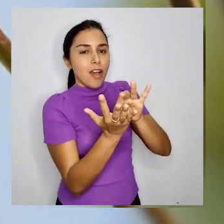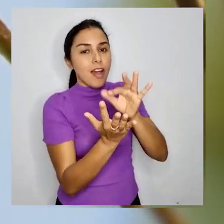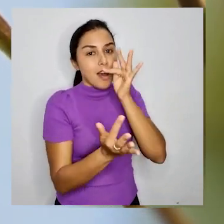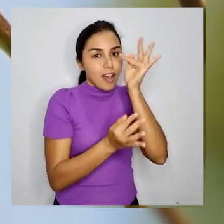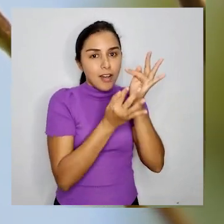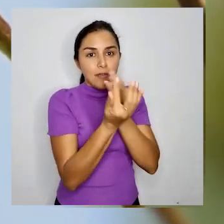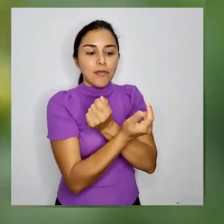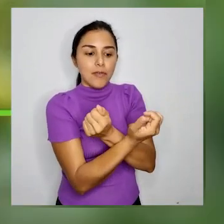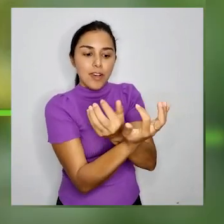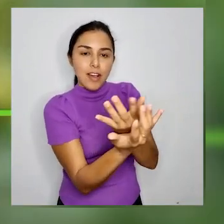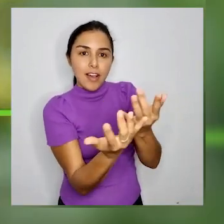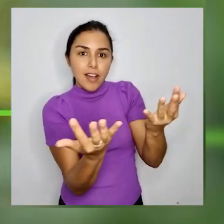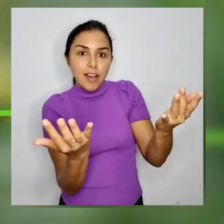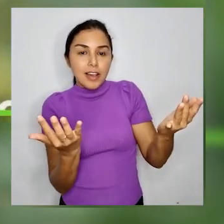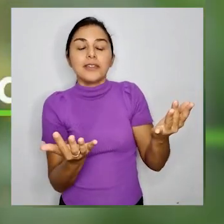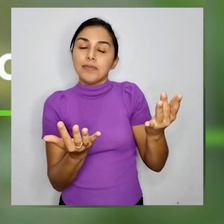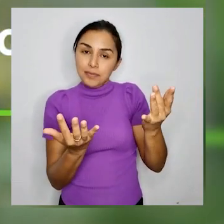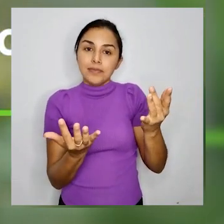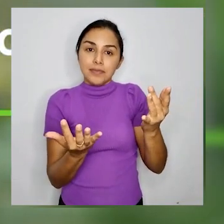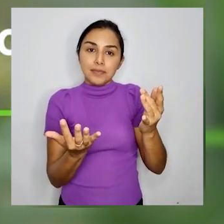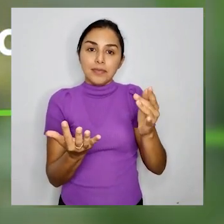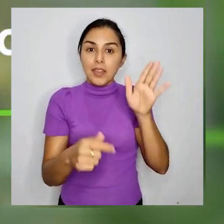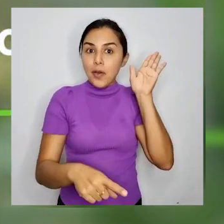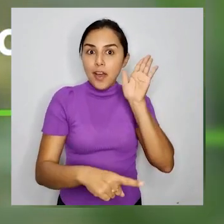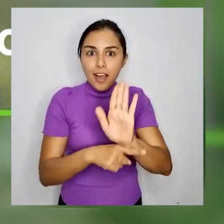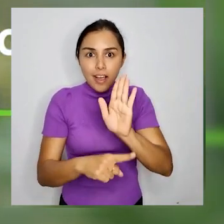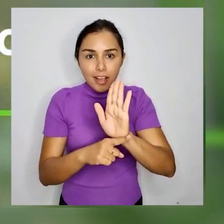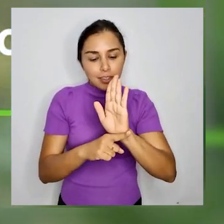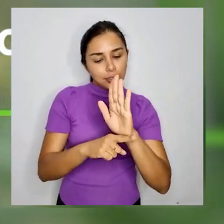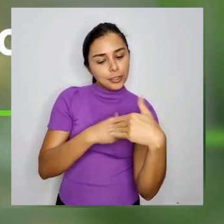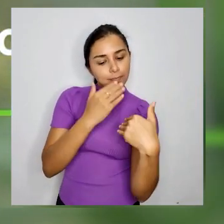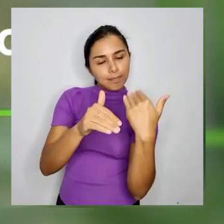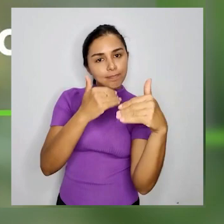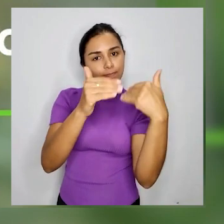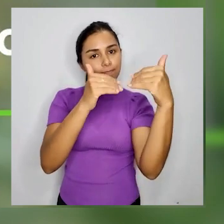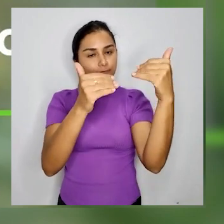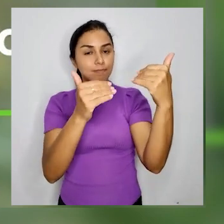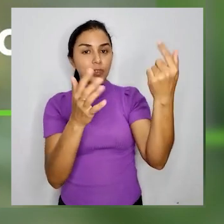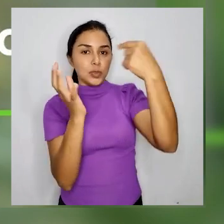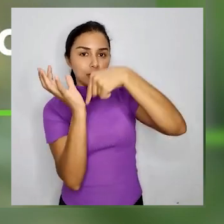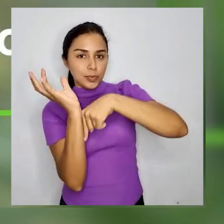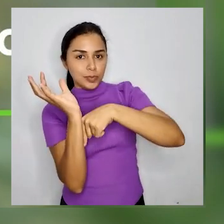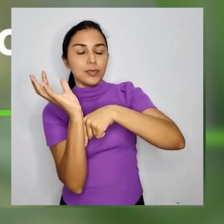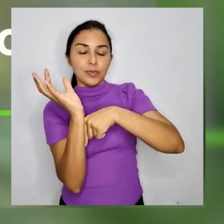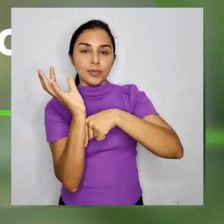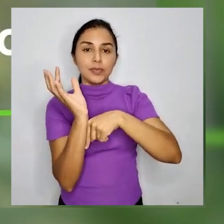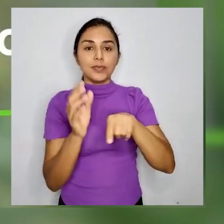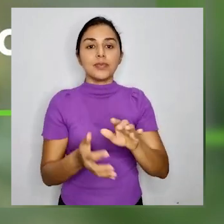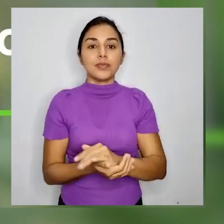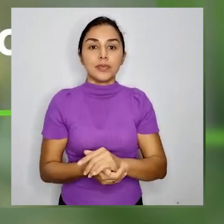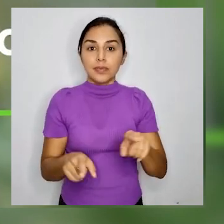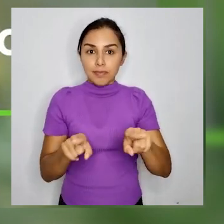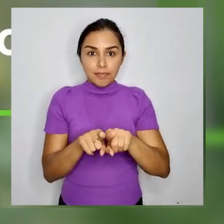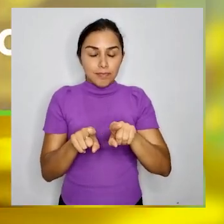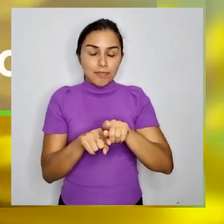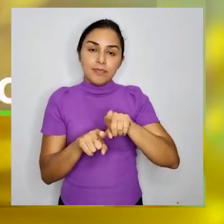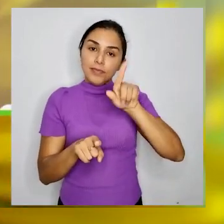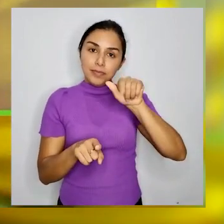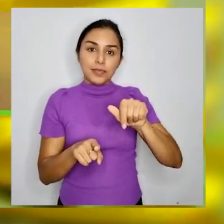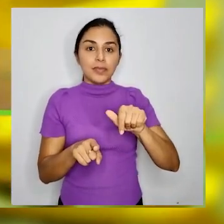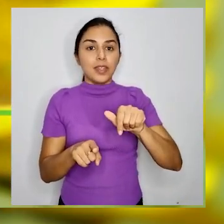grande número de flores, o que faz delas polinizadores bastante eficientes em relação aos demais. Além disso, elas